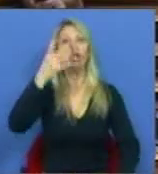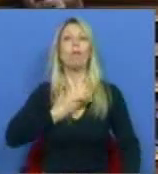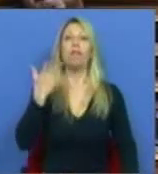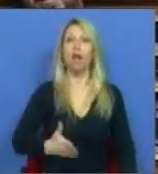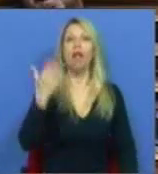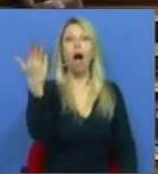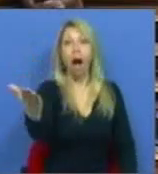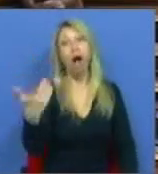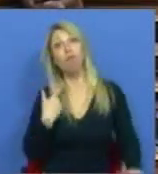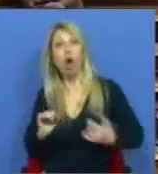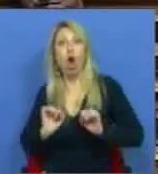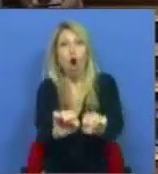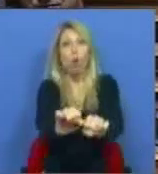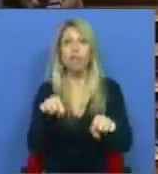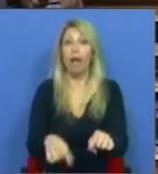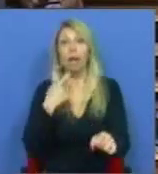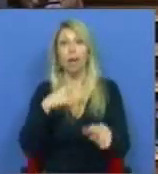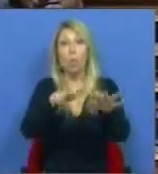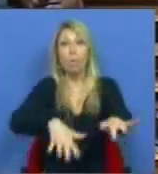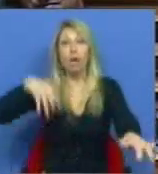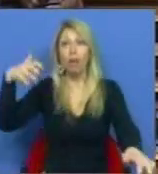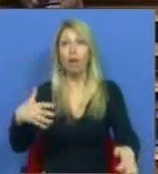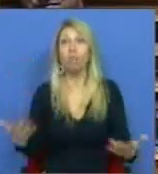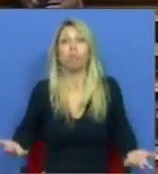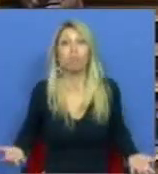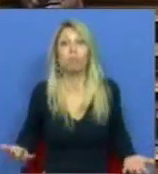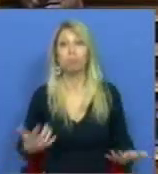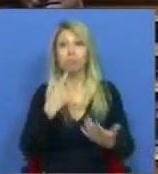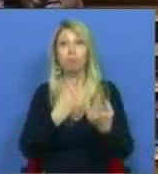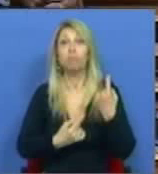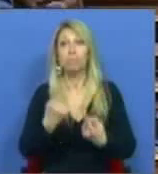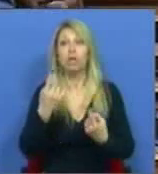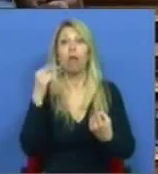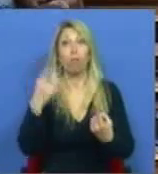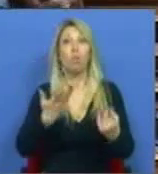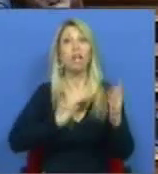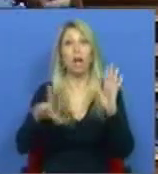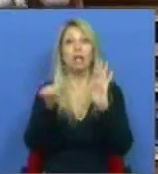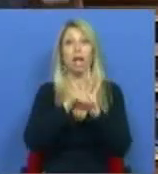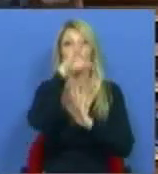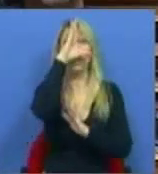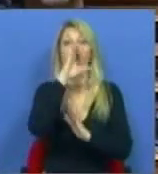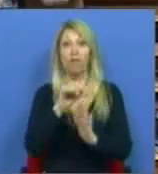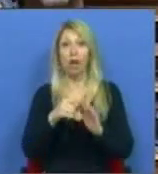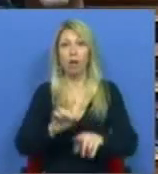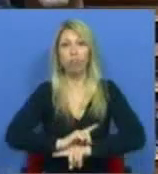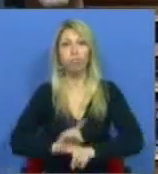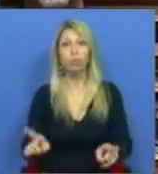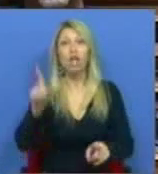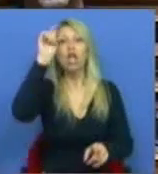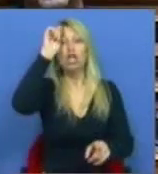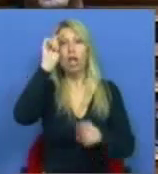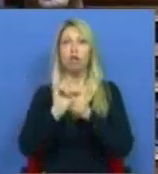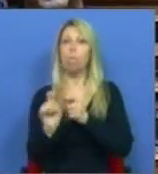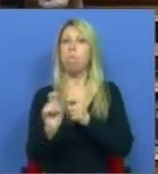foi recusada neste Parlamento. Aliás, está em discussão neste momento um decreto-lei do Governo que impede que os estágios